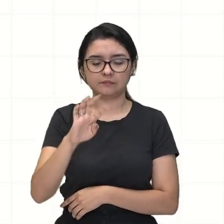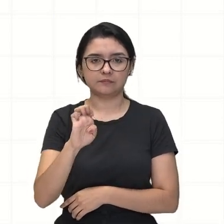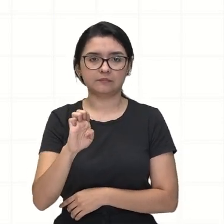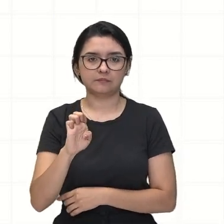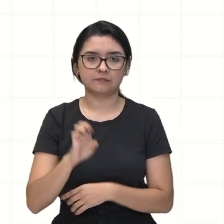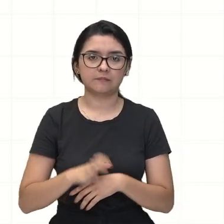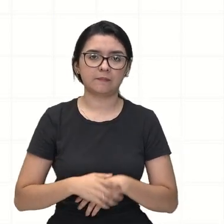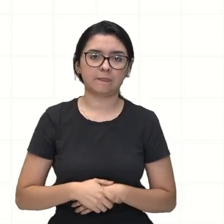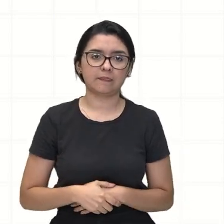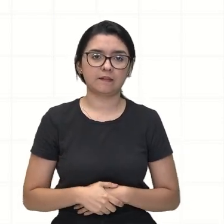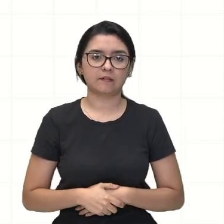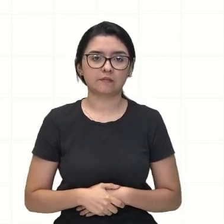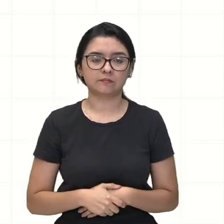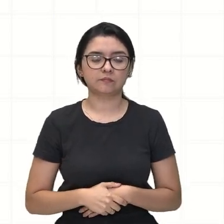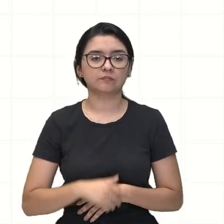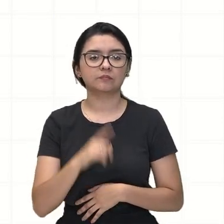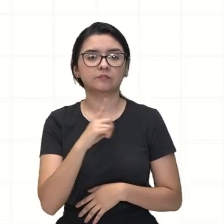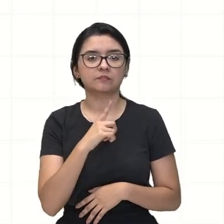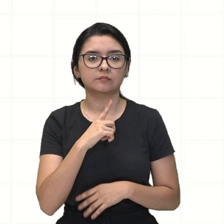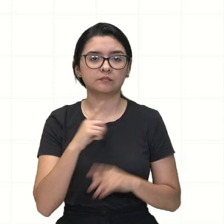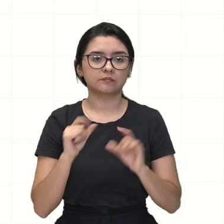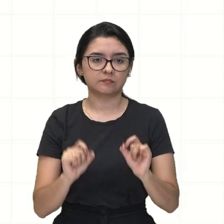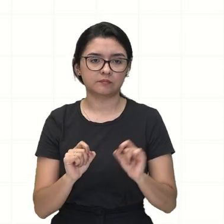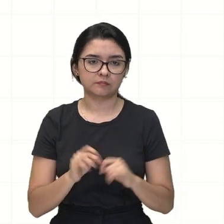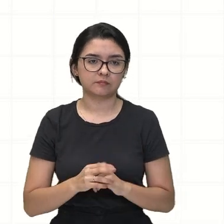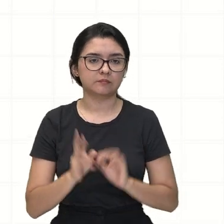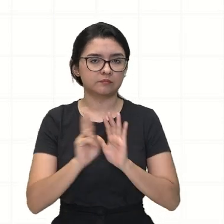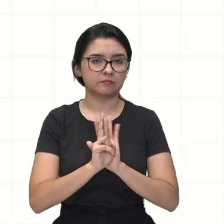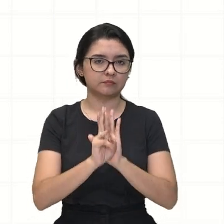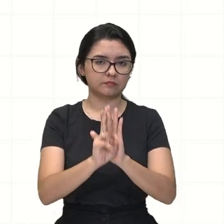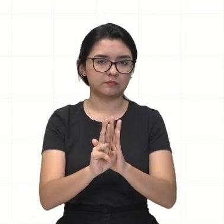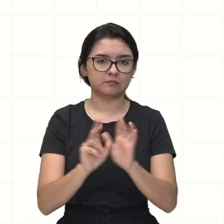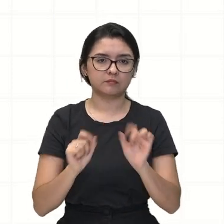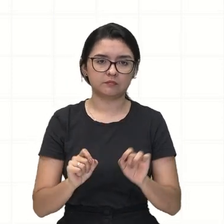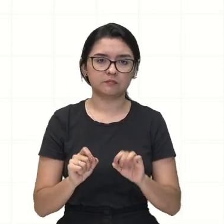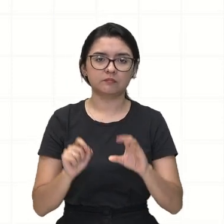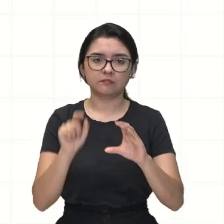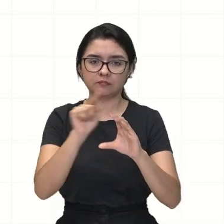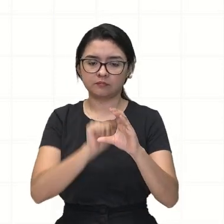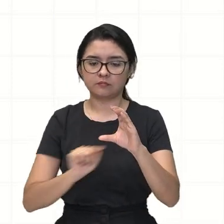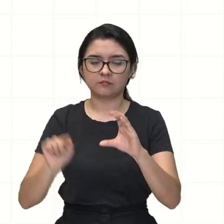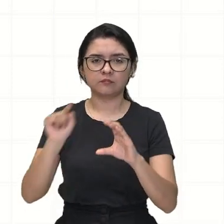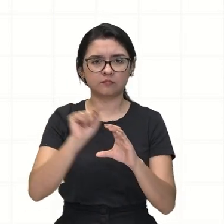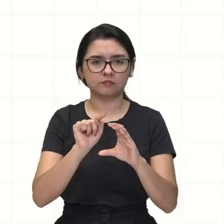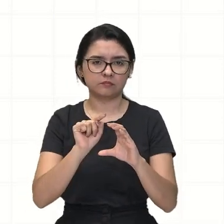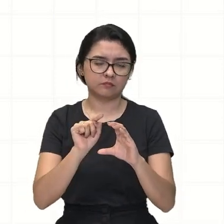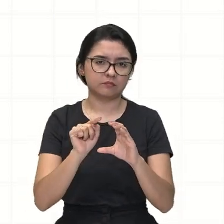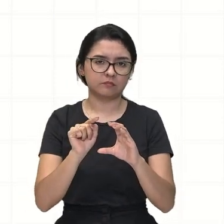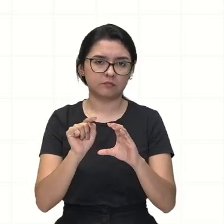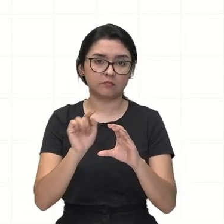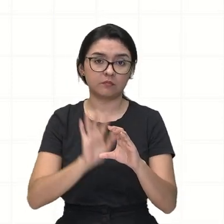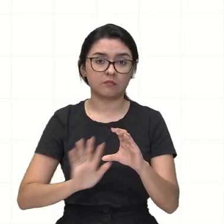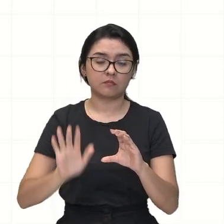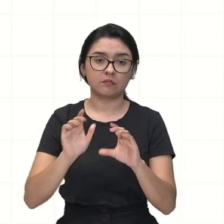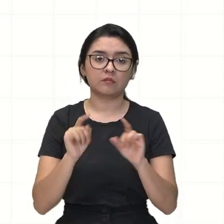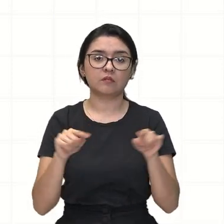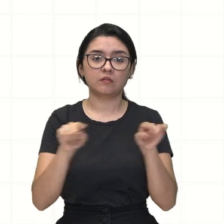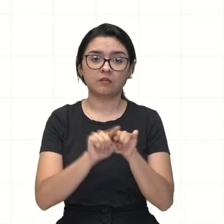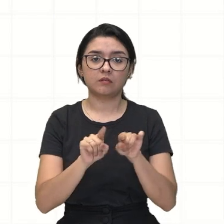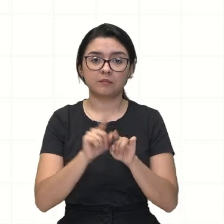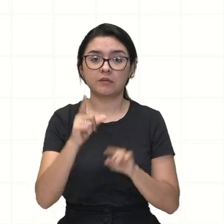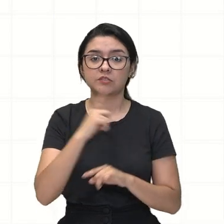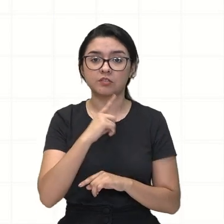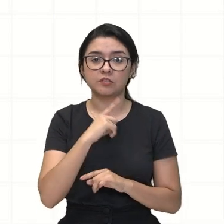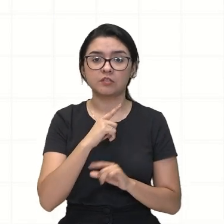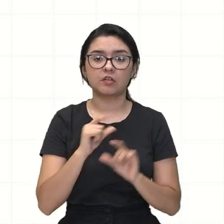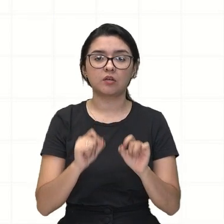fração imprópria, que embora pareça representar uma parte de um todo, na verdade ela esconde um número inteiro. É